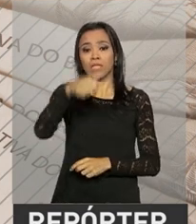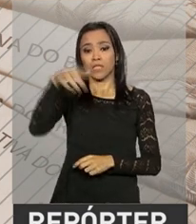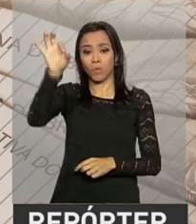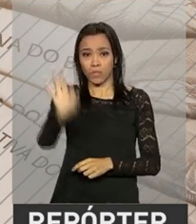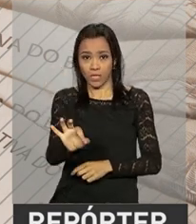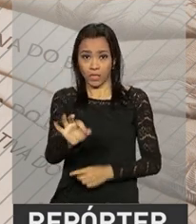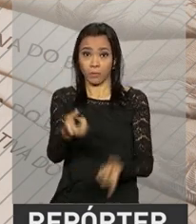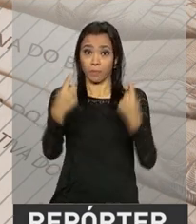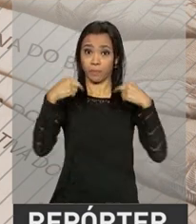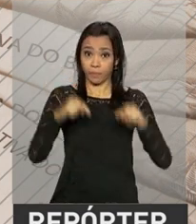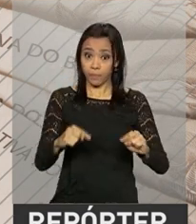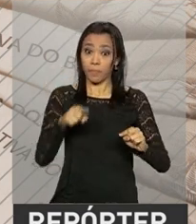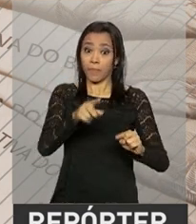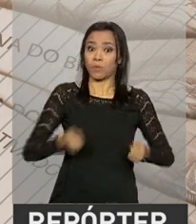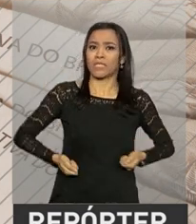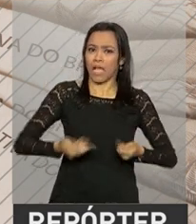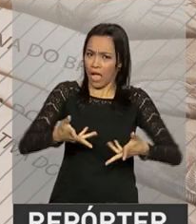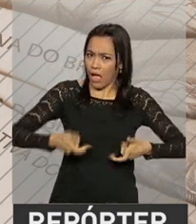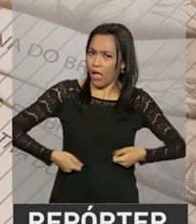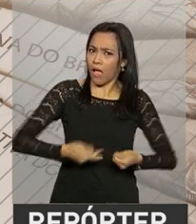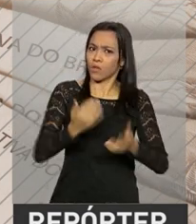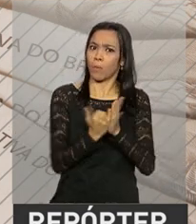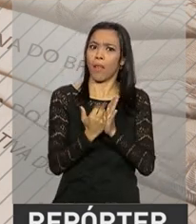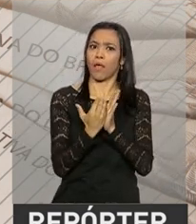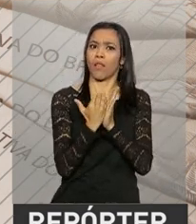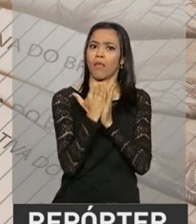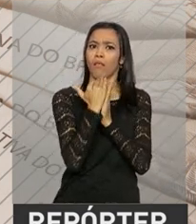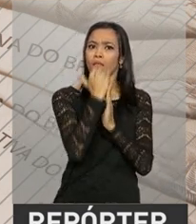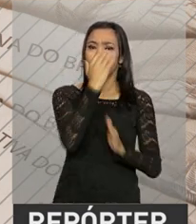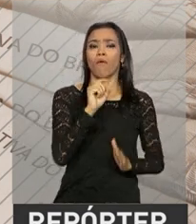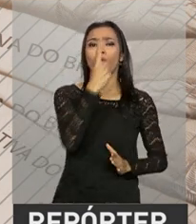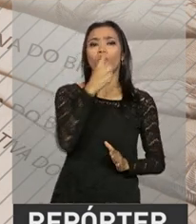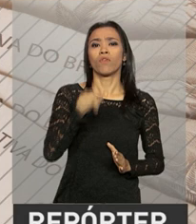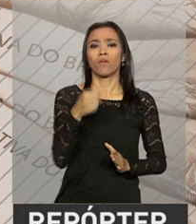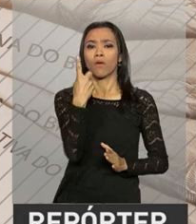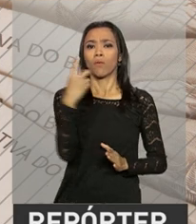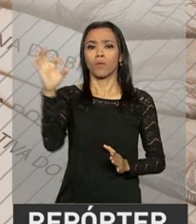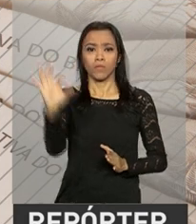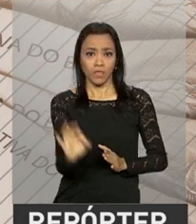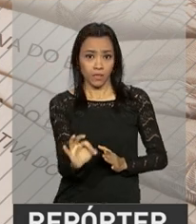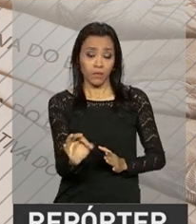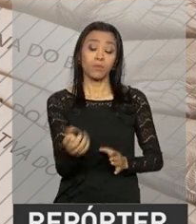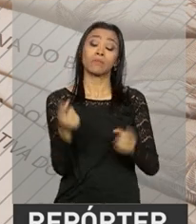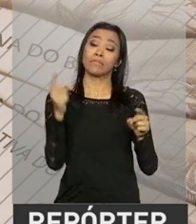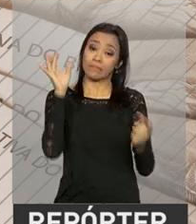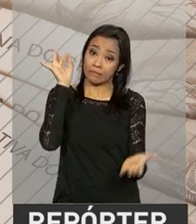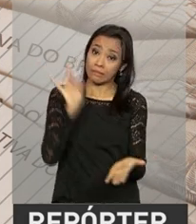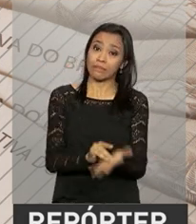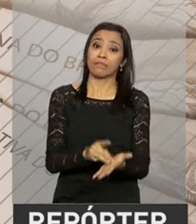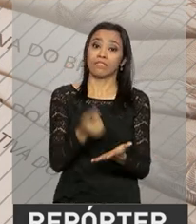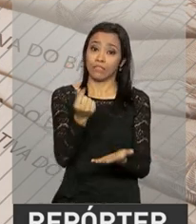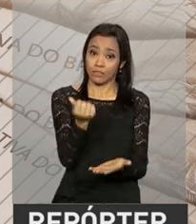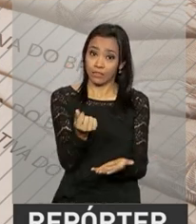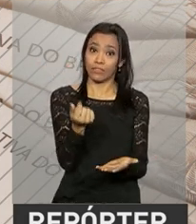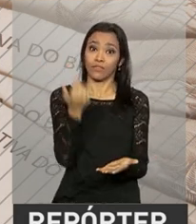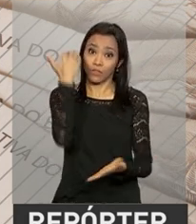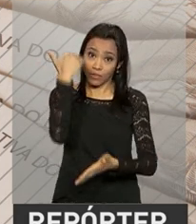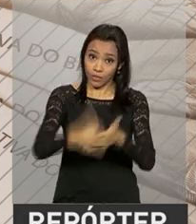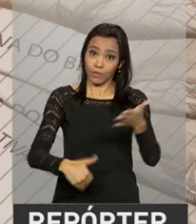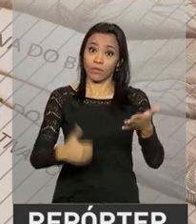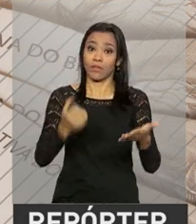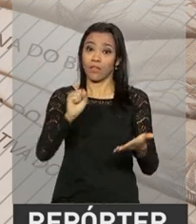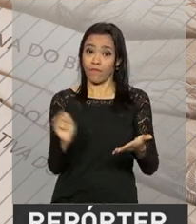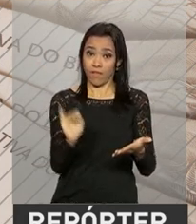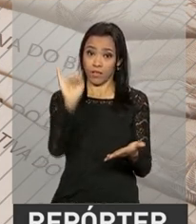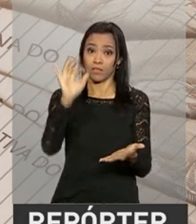6,7%, enquanto as despesas subiram 1,1%, também em termos reais, ou seja, descontada a